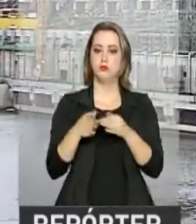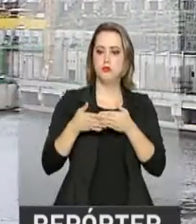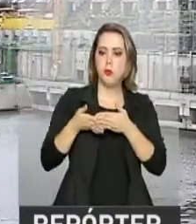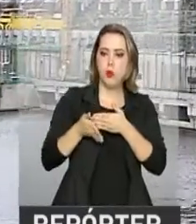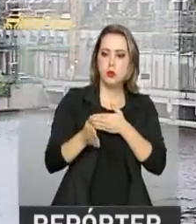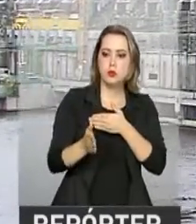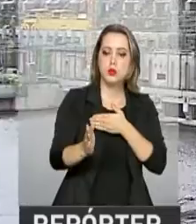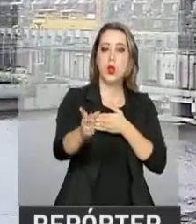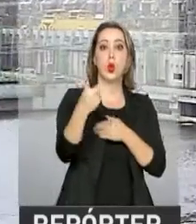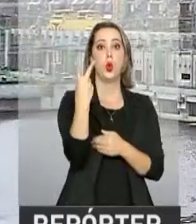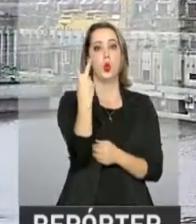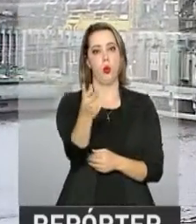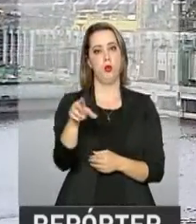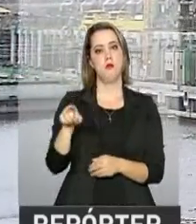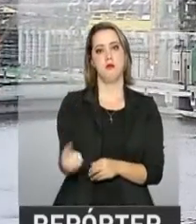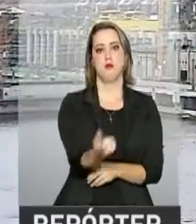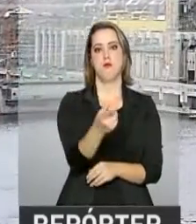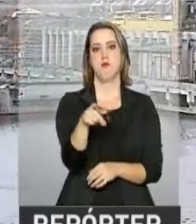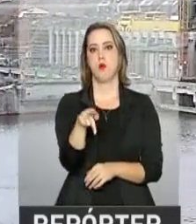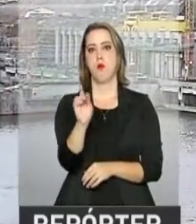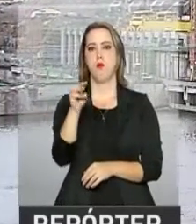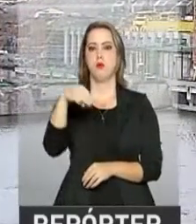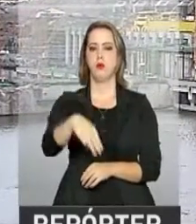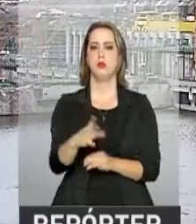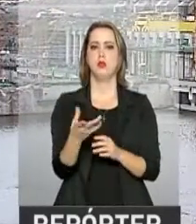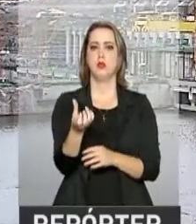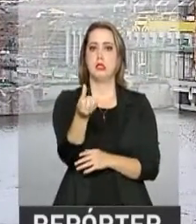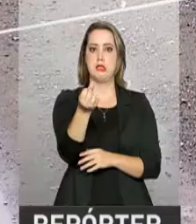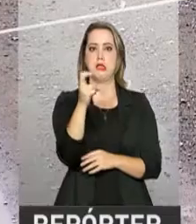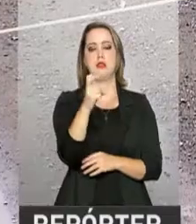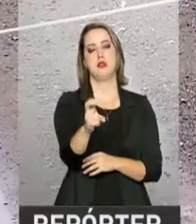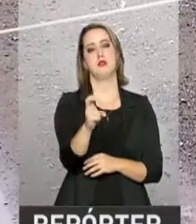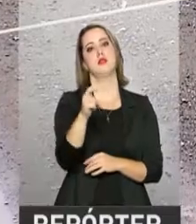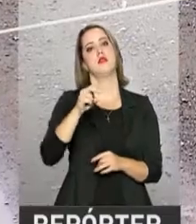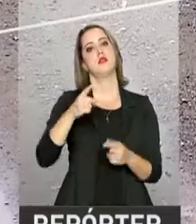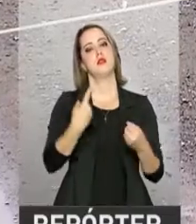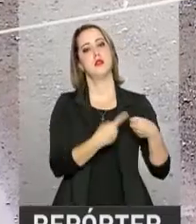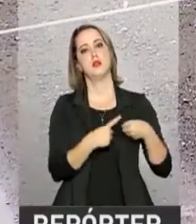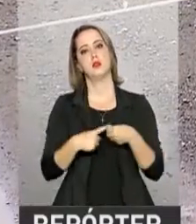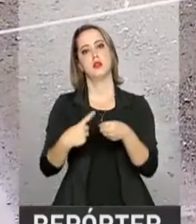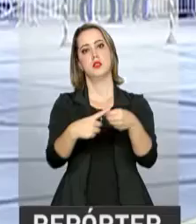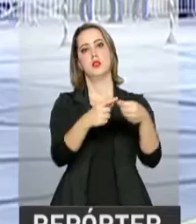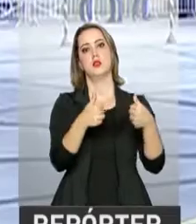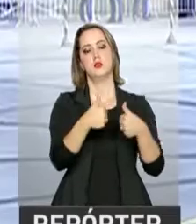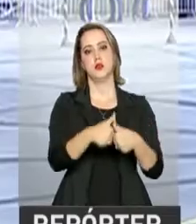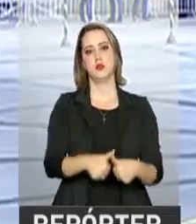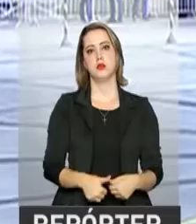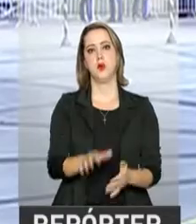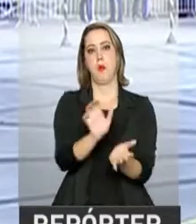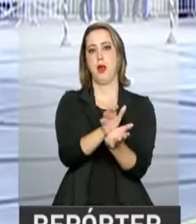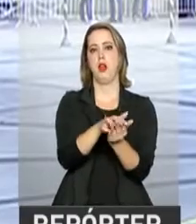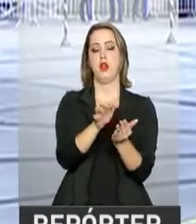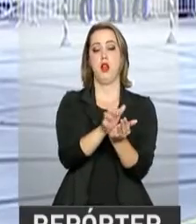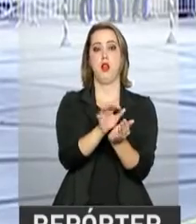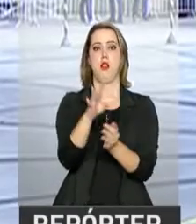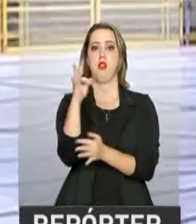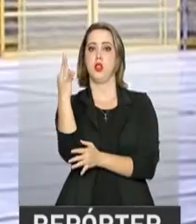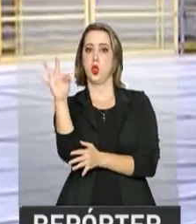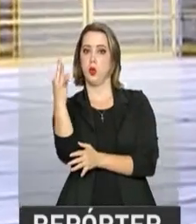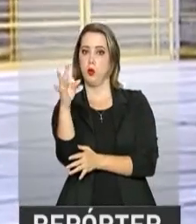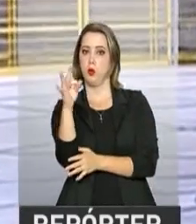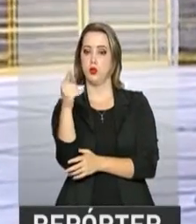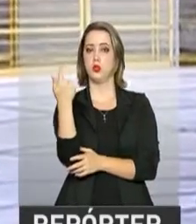de 2 mil quilômetros que vai atravessar 65 municípios dos estados do pará tocantins goiás